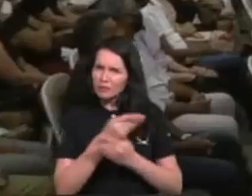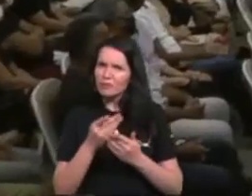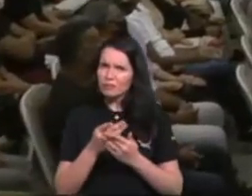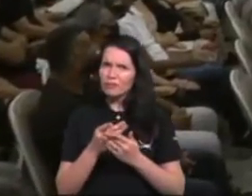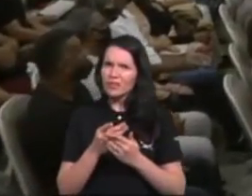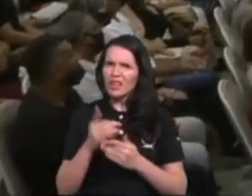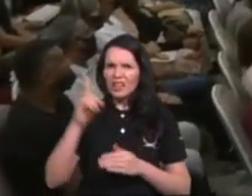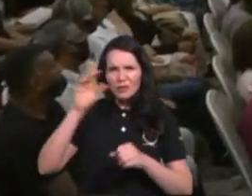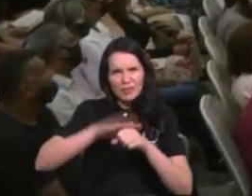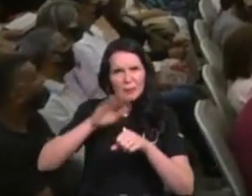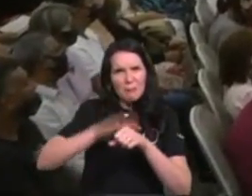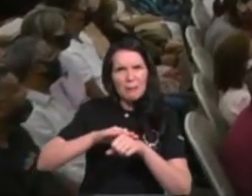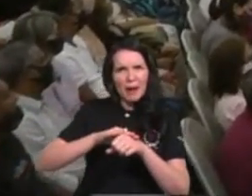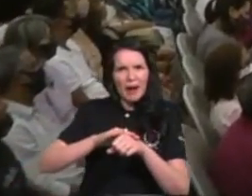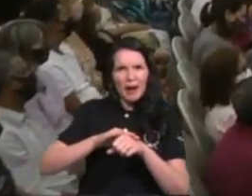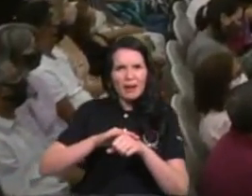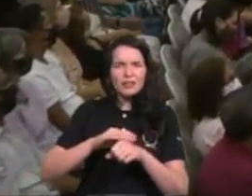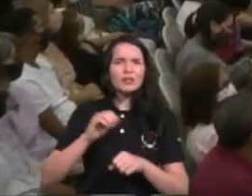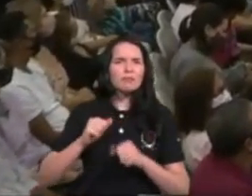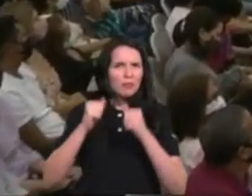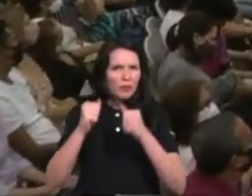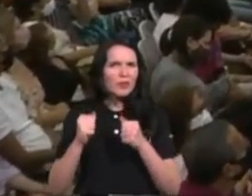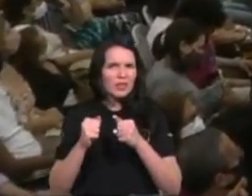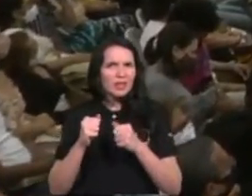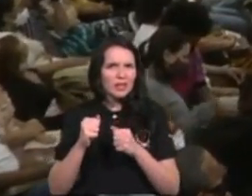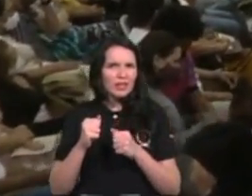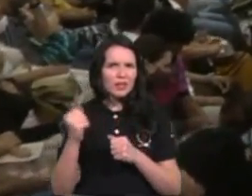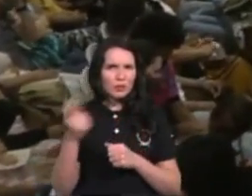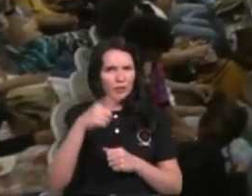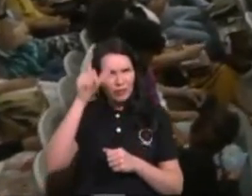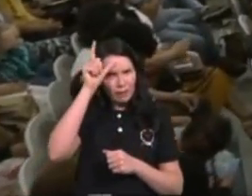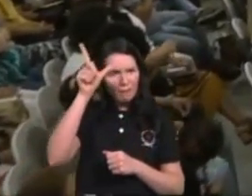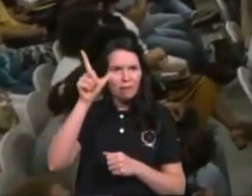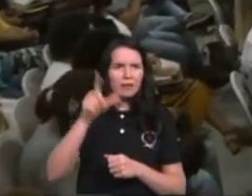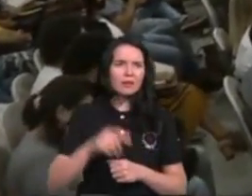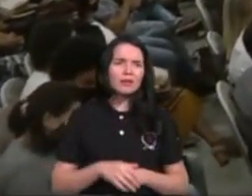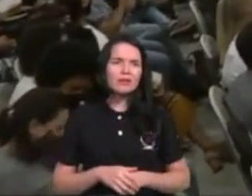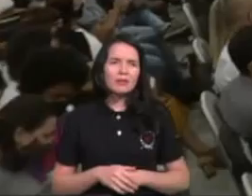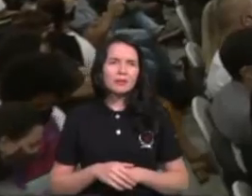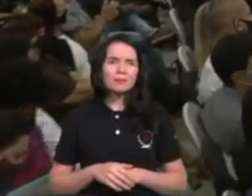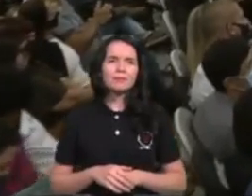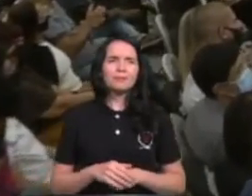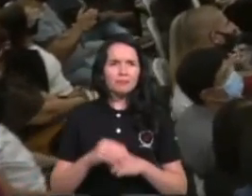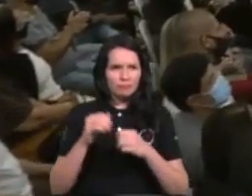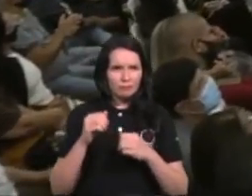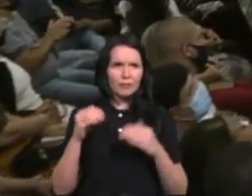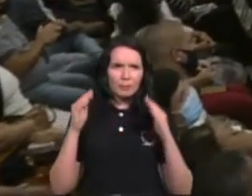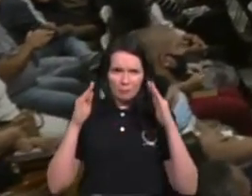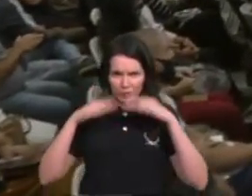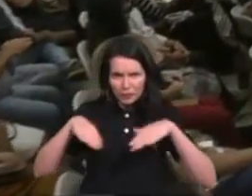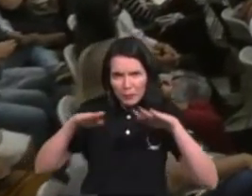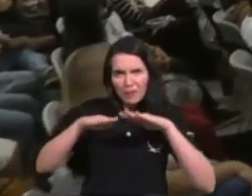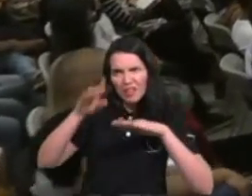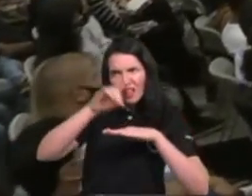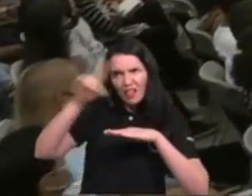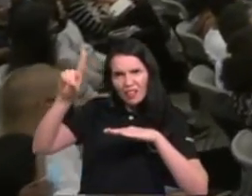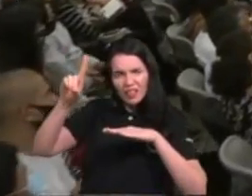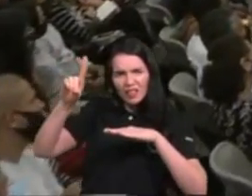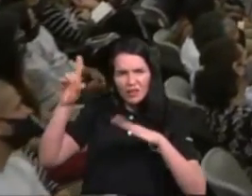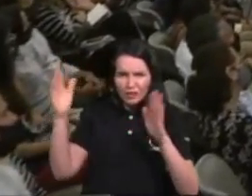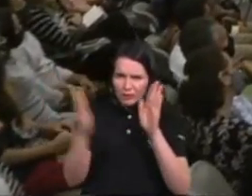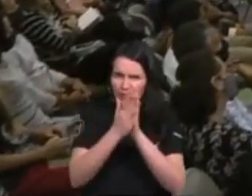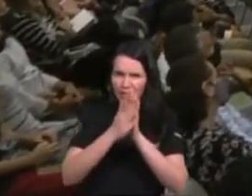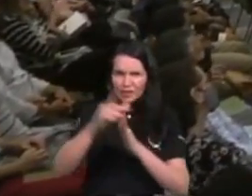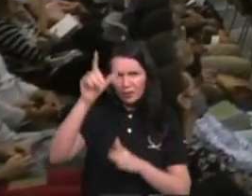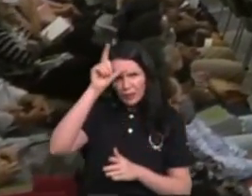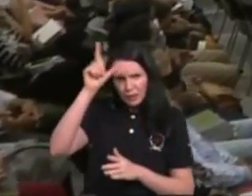mas Deus tem mais poder do que ele e por é até os demais podendo que ele você pode se submeter a Deus enfrentar o